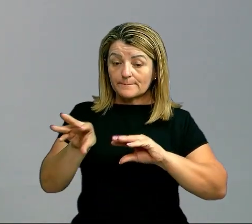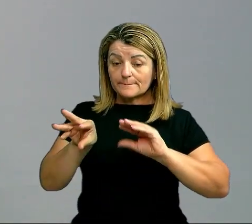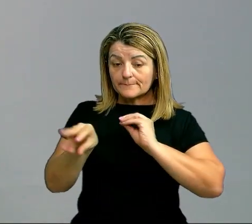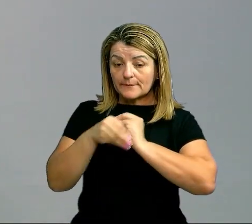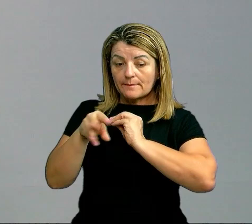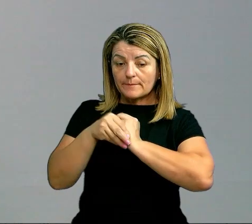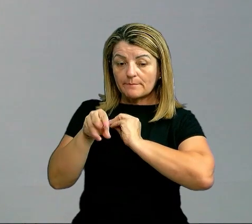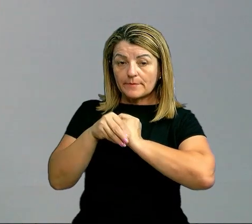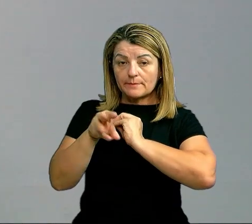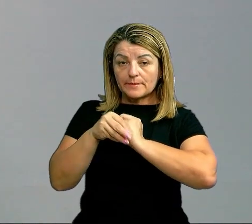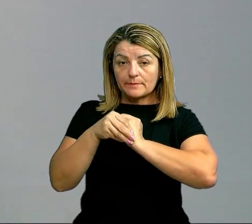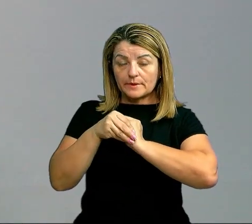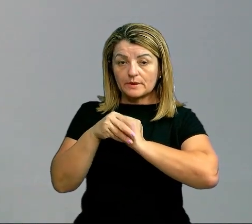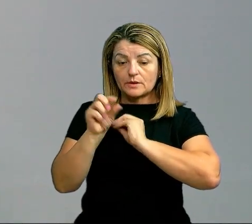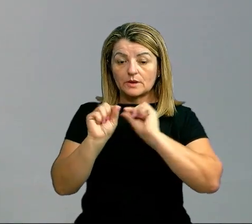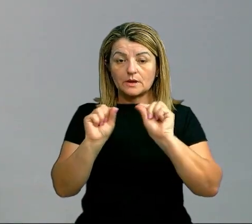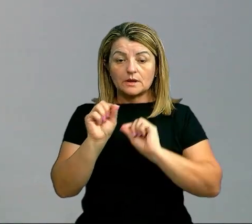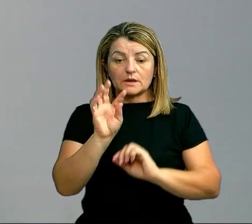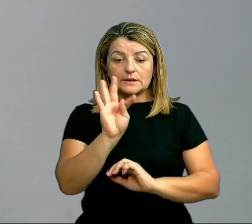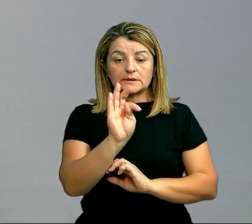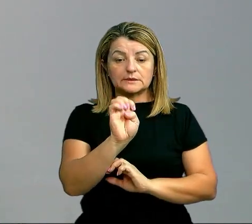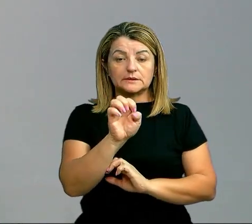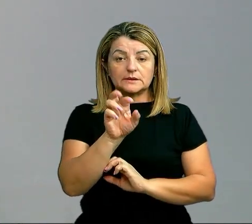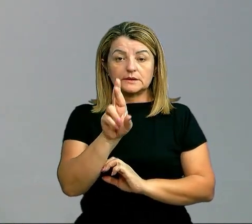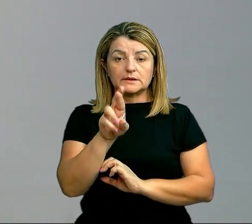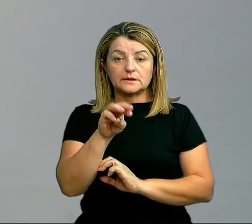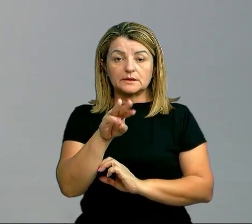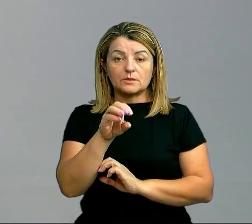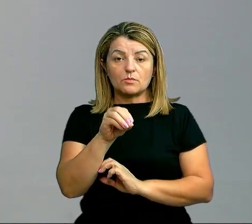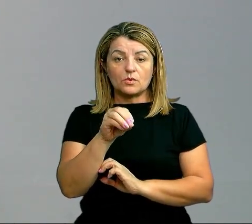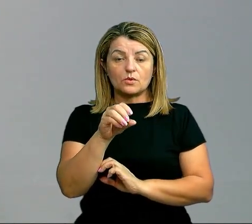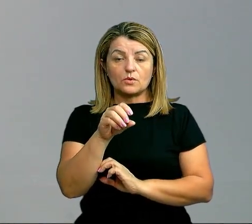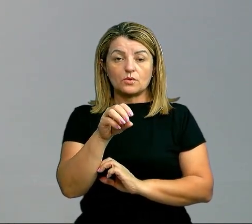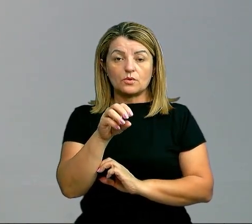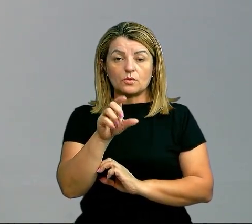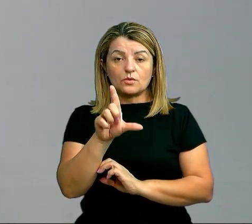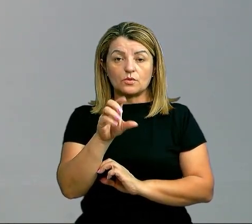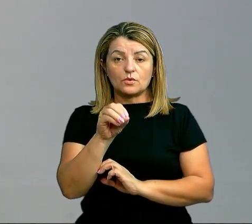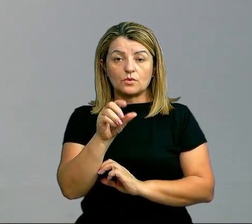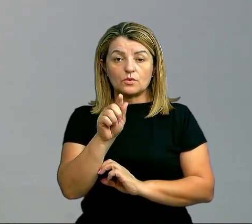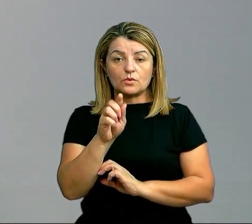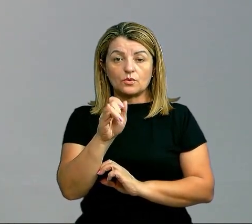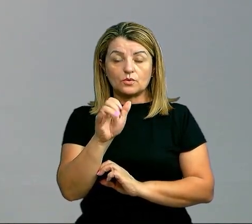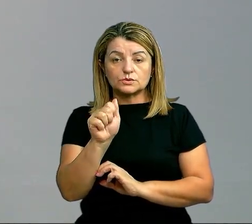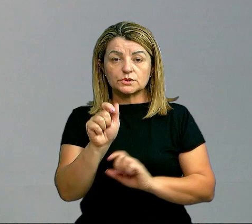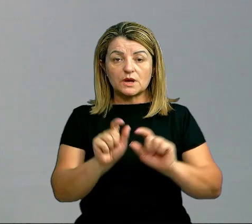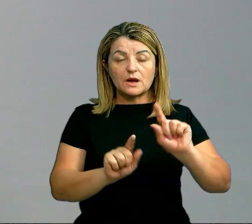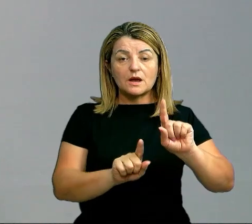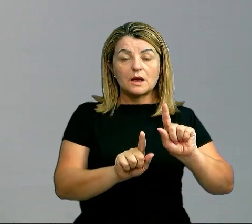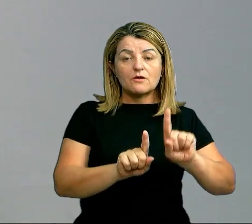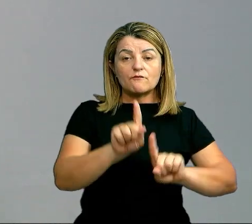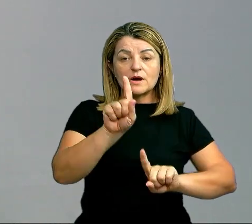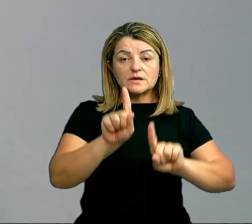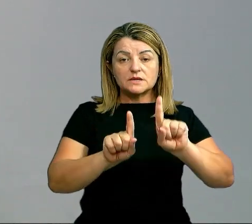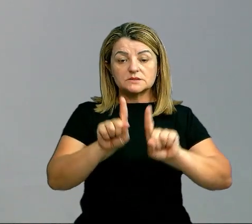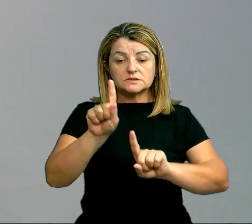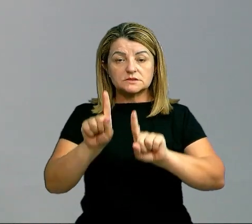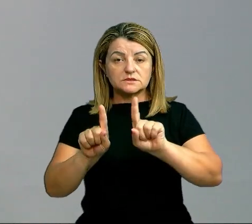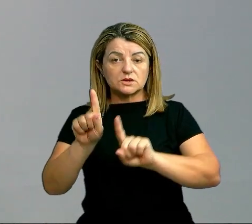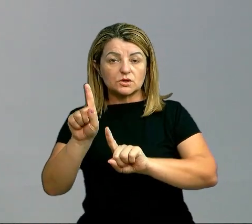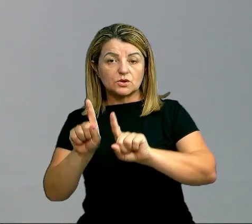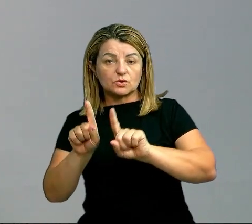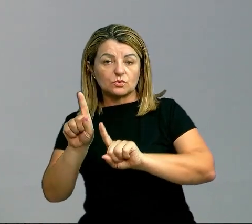de termologia, que estuda mais esses conceitos associados à termometria, ou seja, a sua variação de temperatura. Quando você